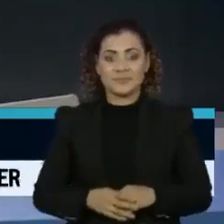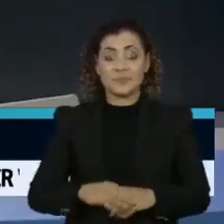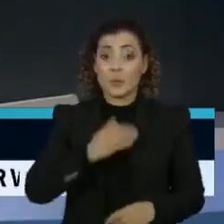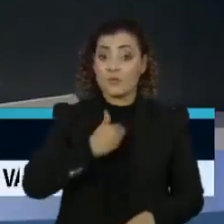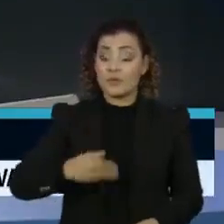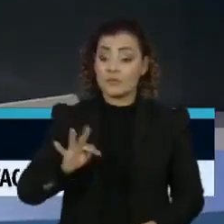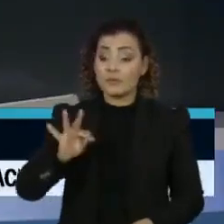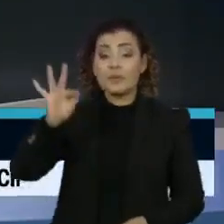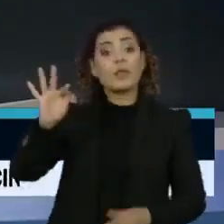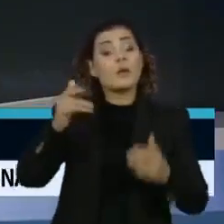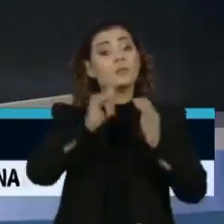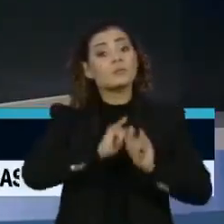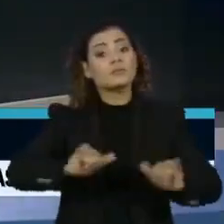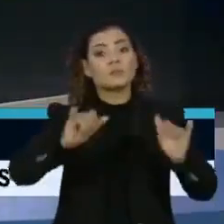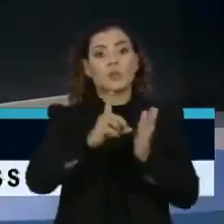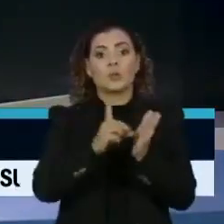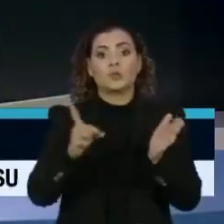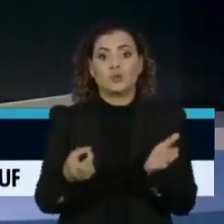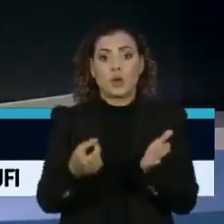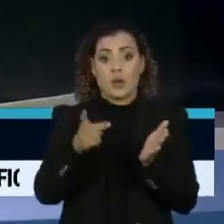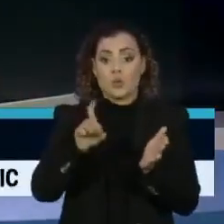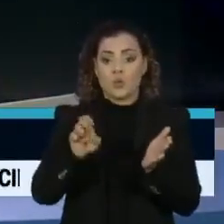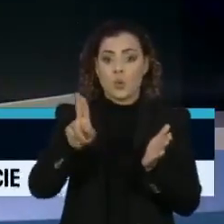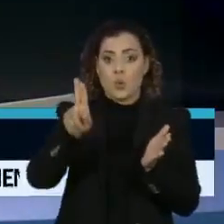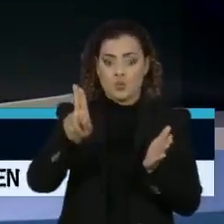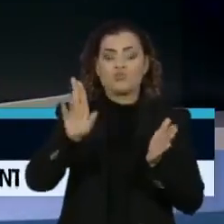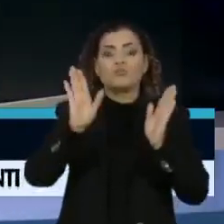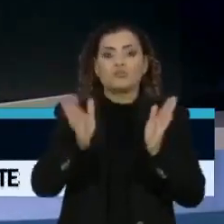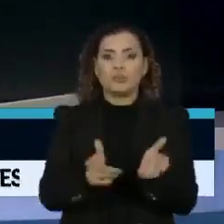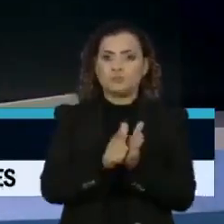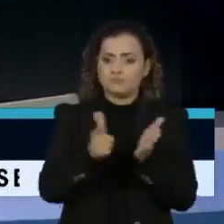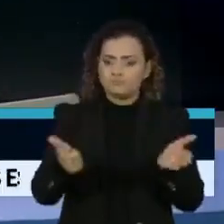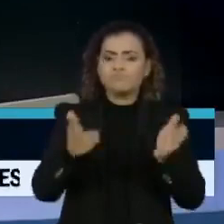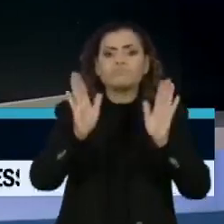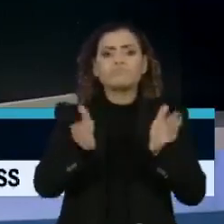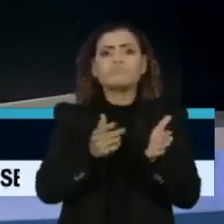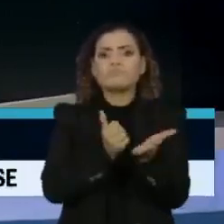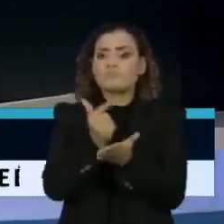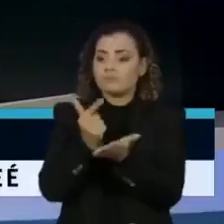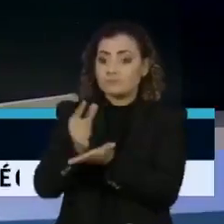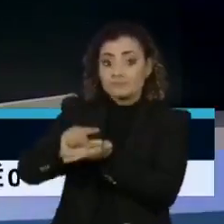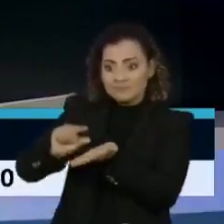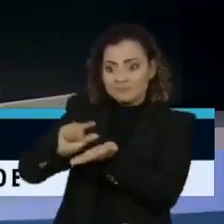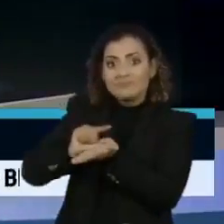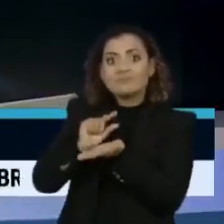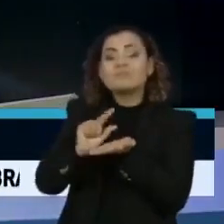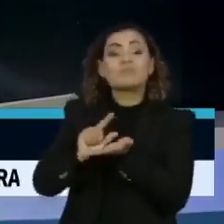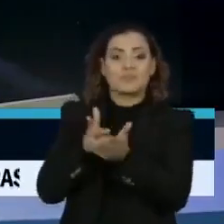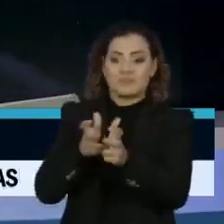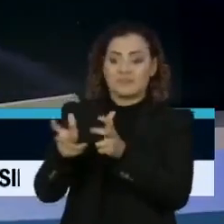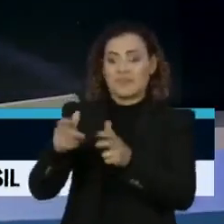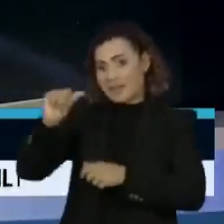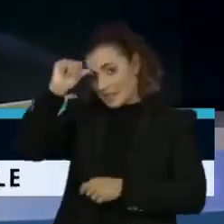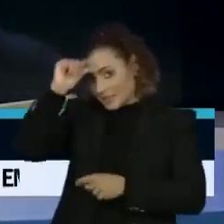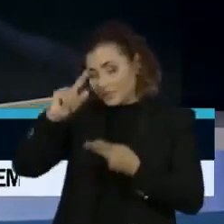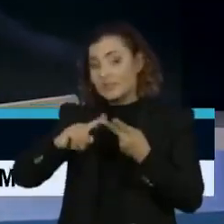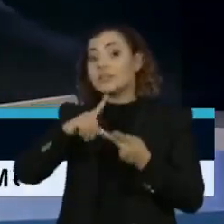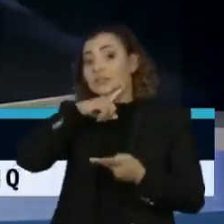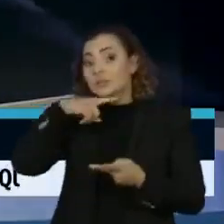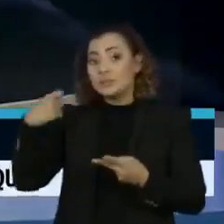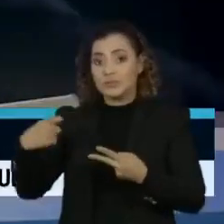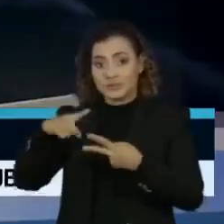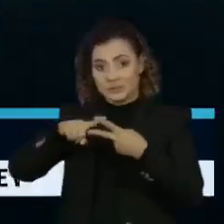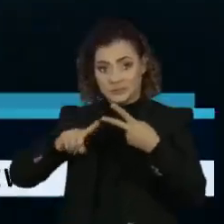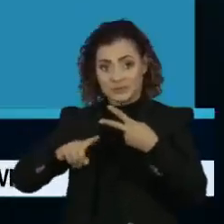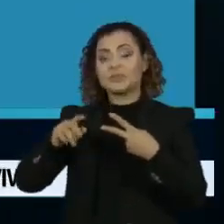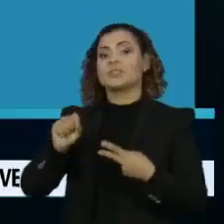O governo federal publicou no Diário Oficial da União a dispensa de licitação para a compra das vacinas Covaxin, fabricada na Índia, e da Sputnik V,